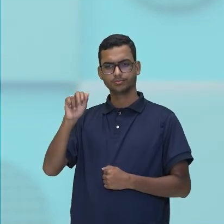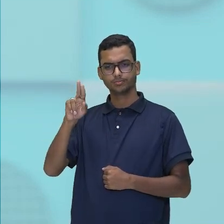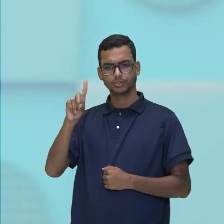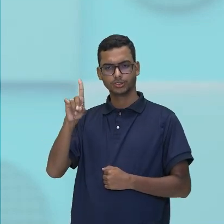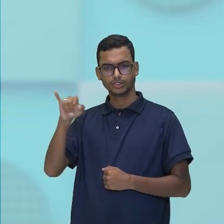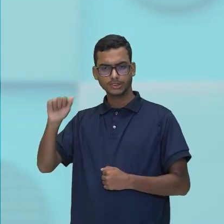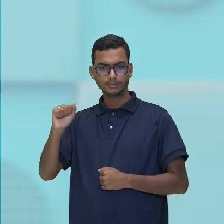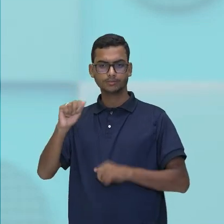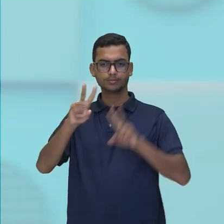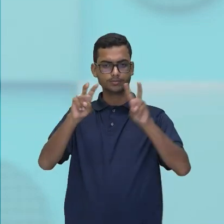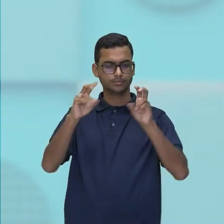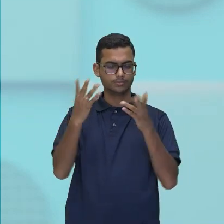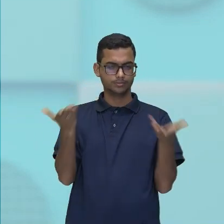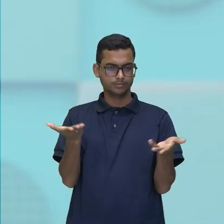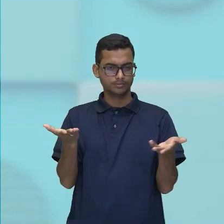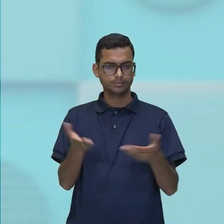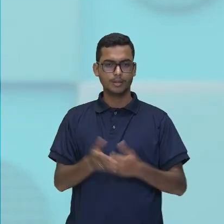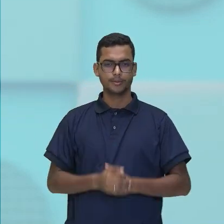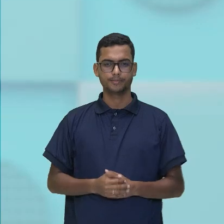nosso conteúdo de hoje.